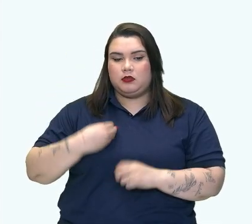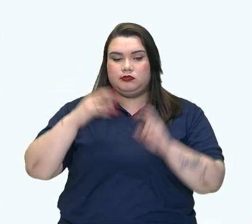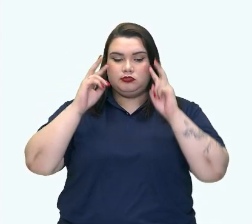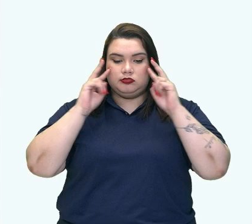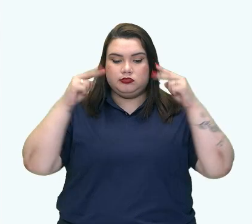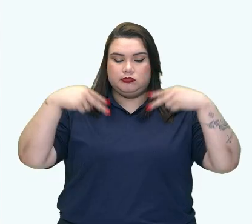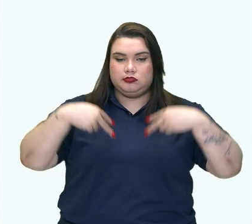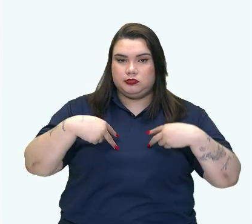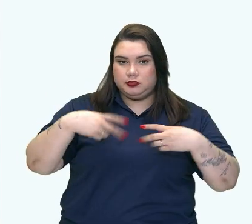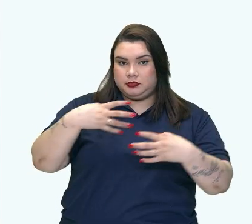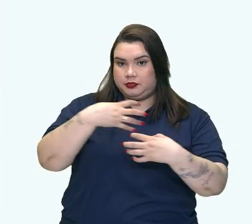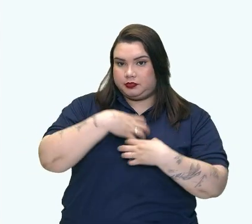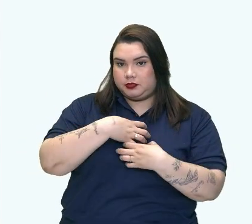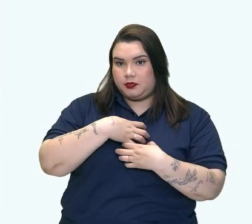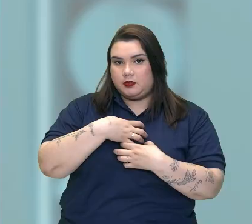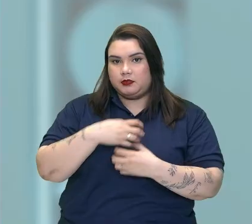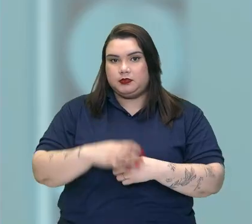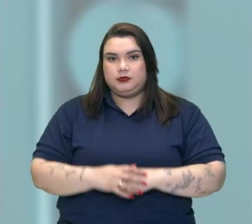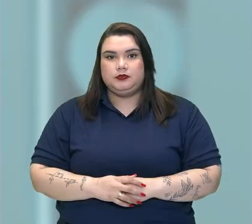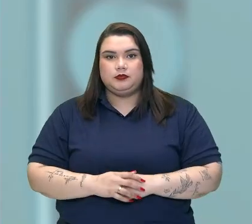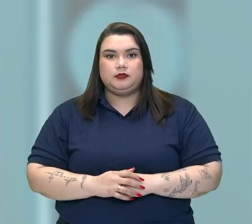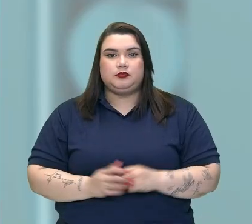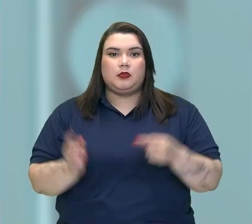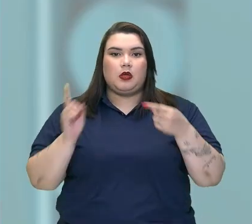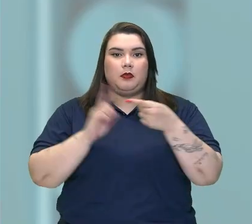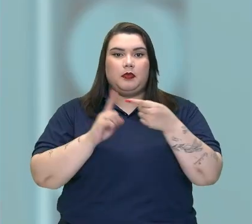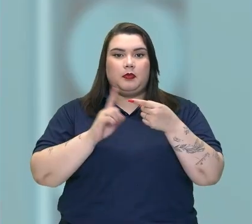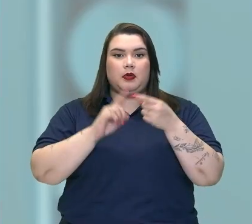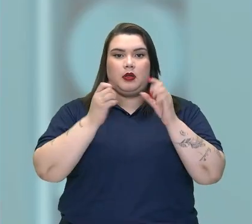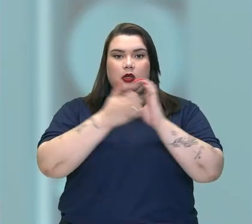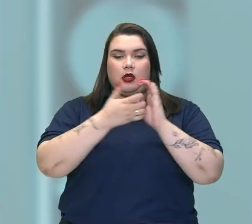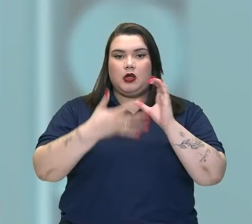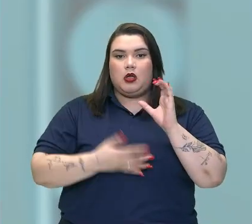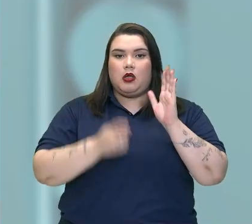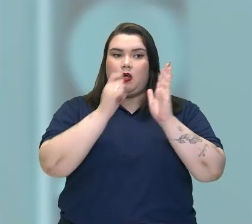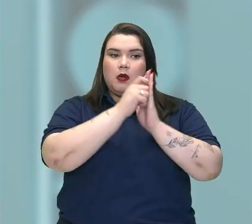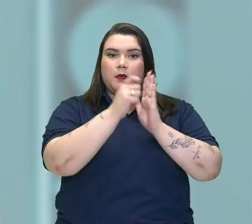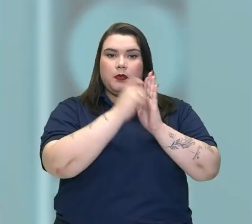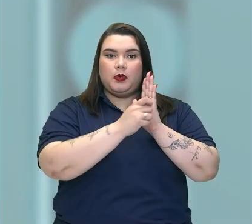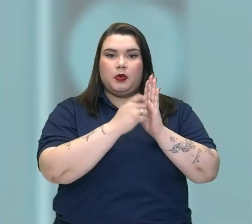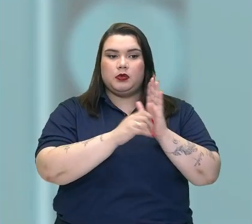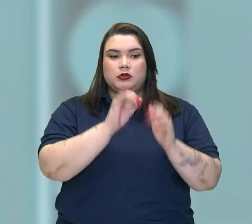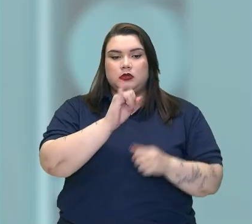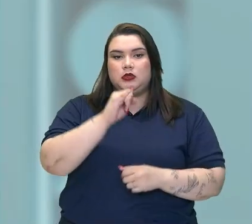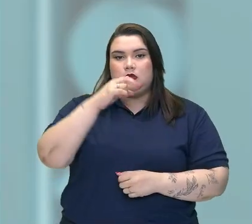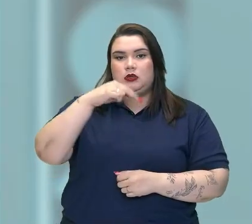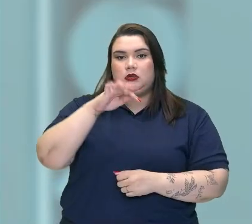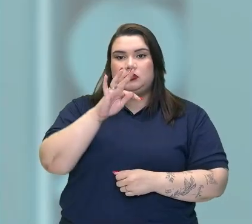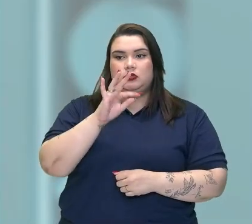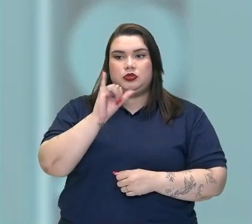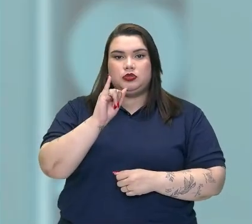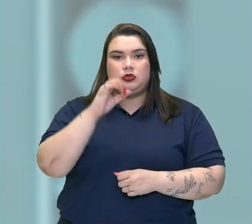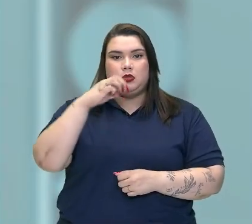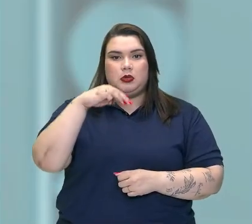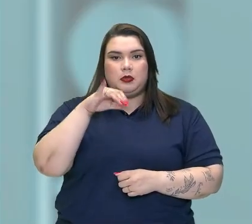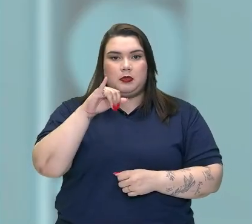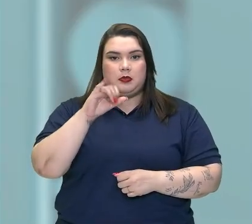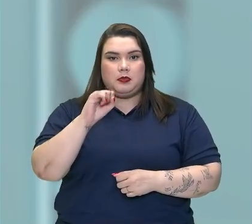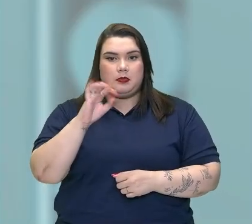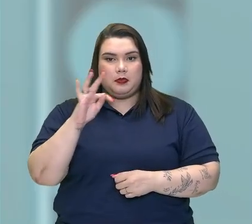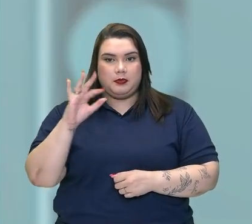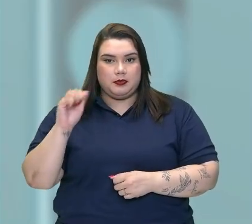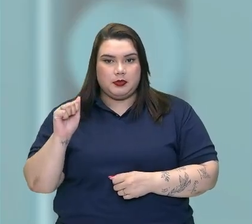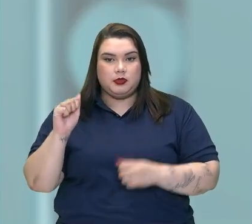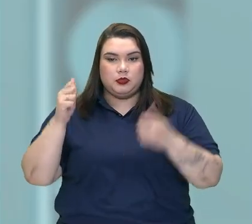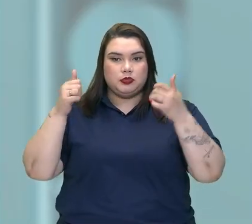interior. Vamos começar pela primeira característica, que é essa prosa intimista. Quando a gente fala de prosa intimista, e eu falei disso no